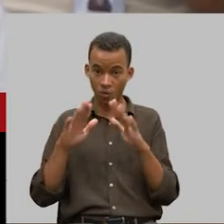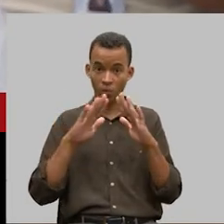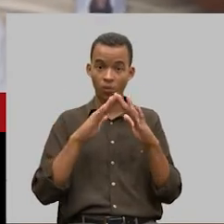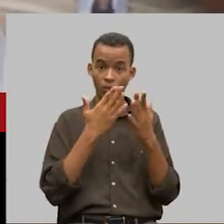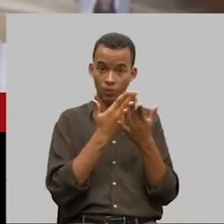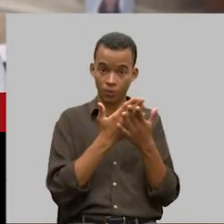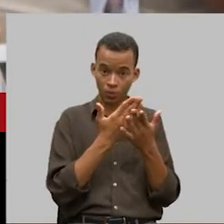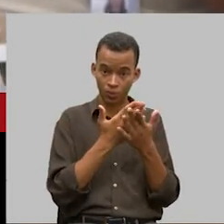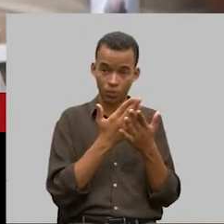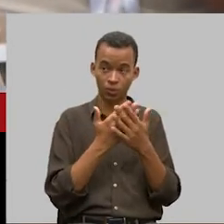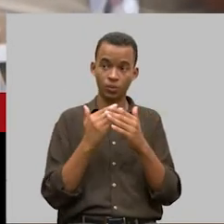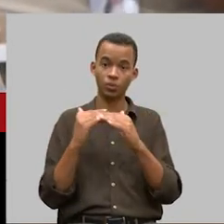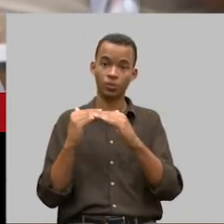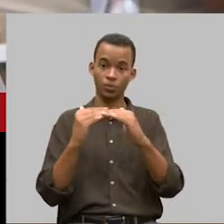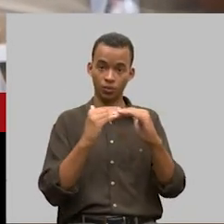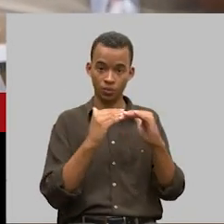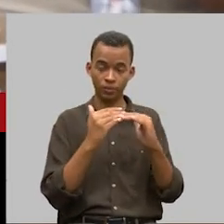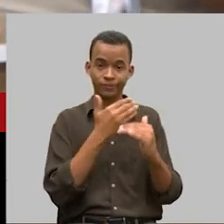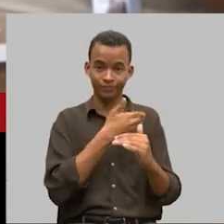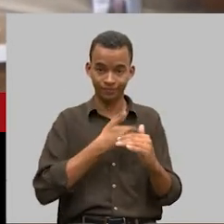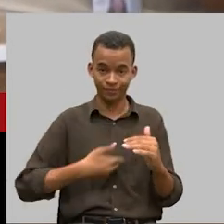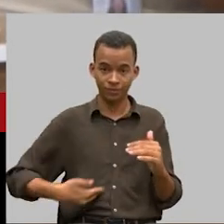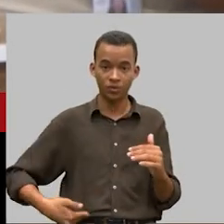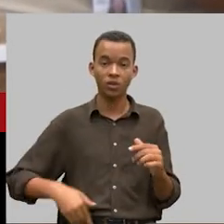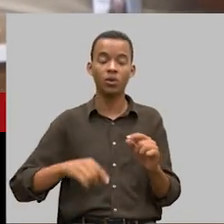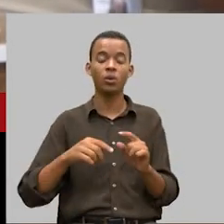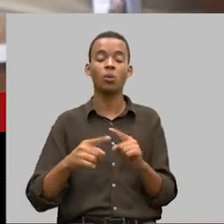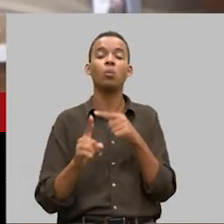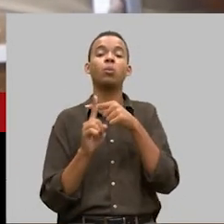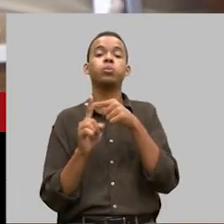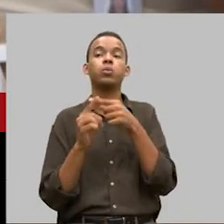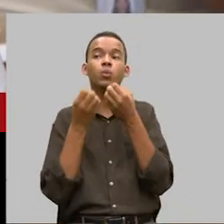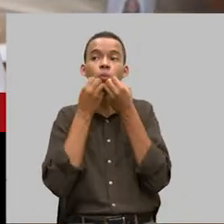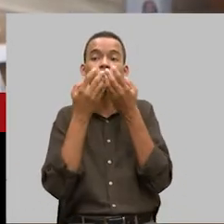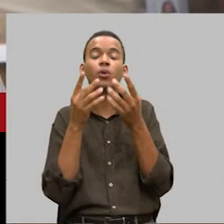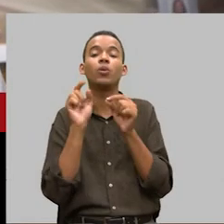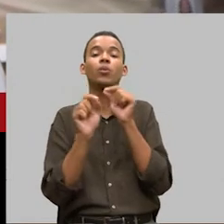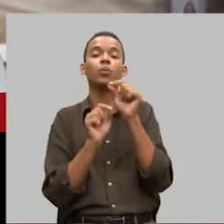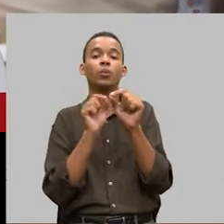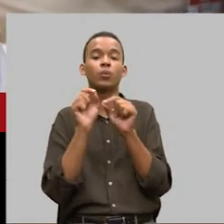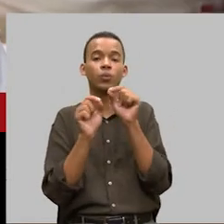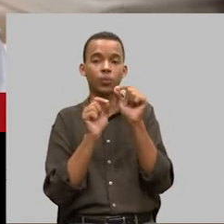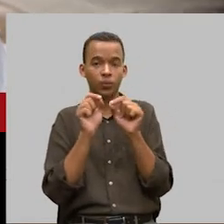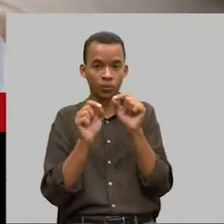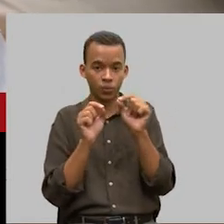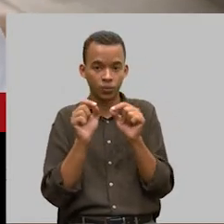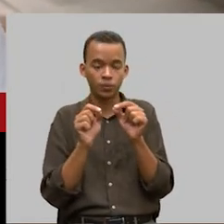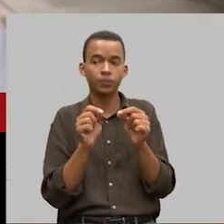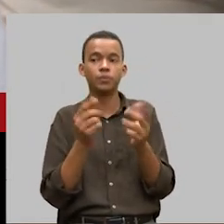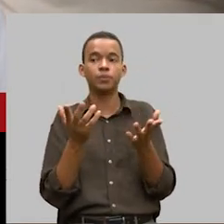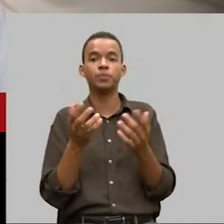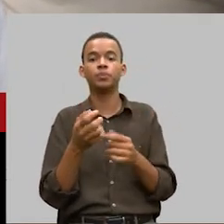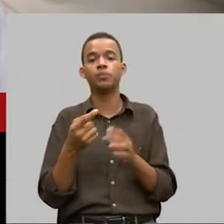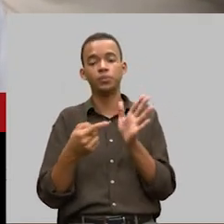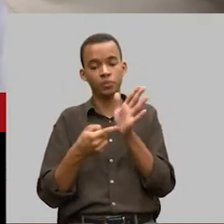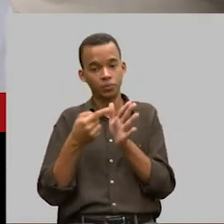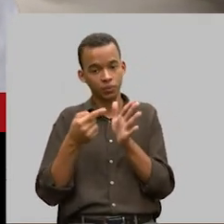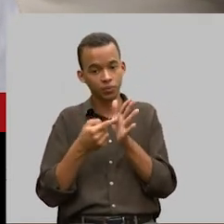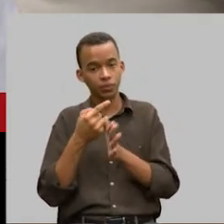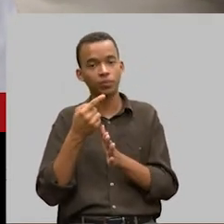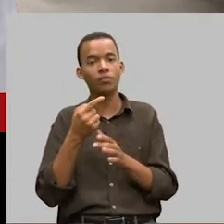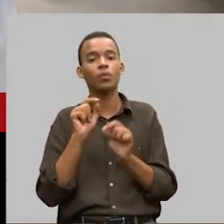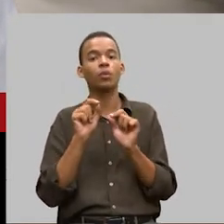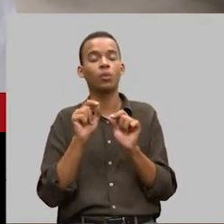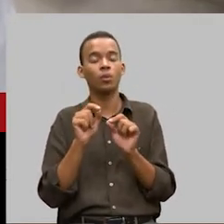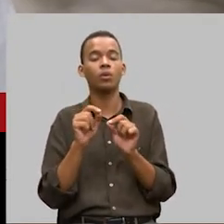nós queremos com isso primeiro deles é tanto as escolas quanto os jovens os